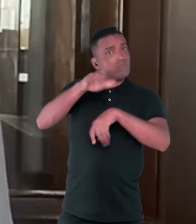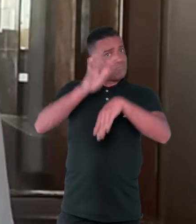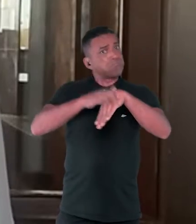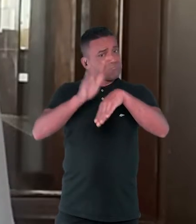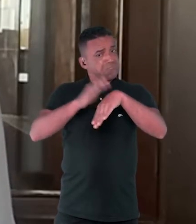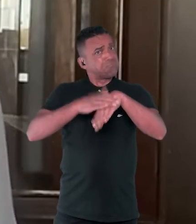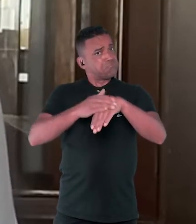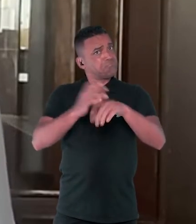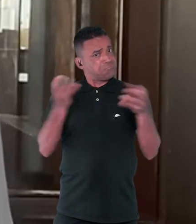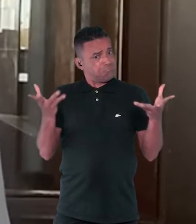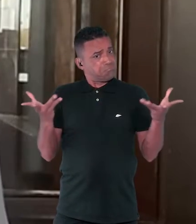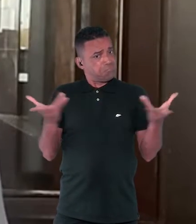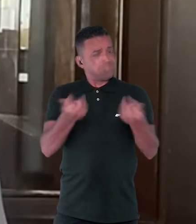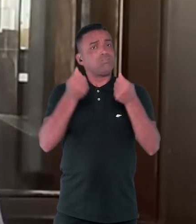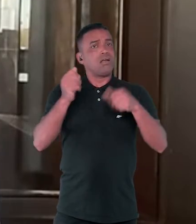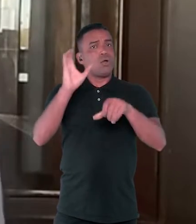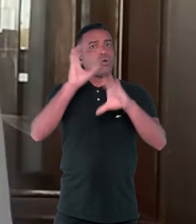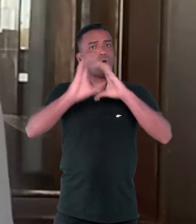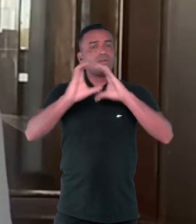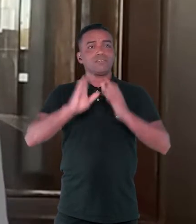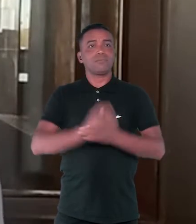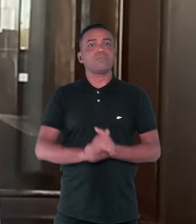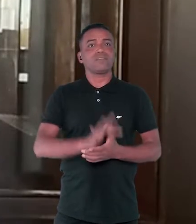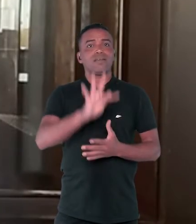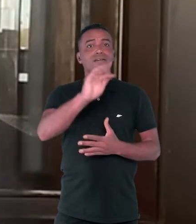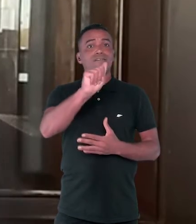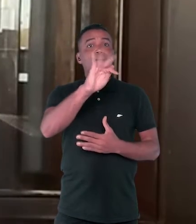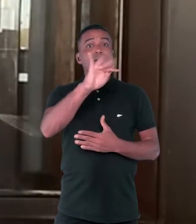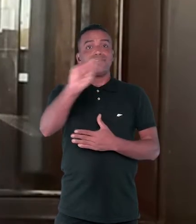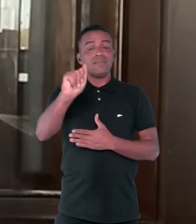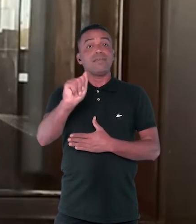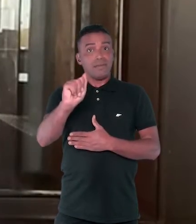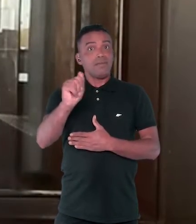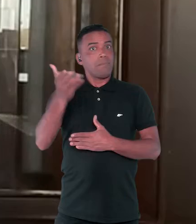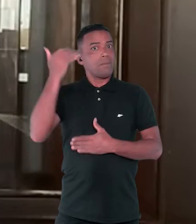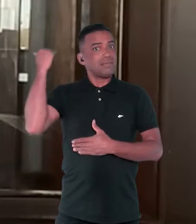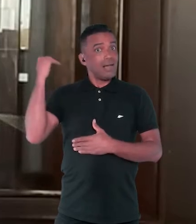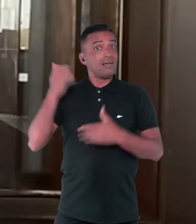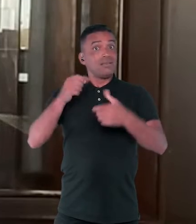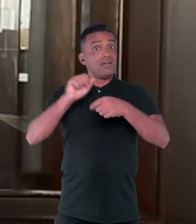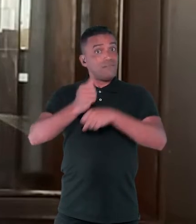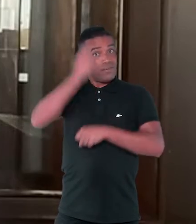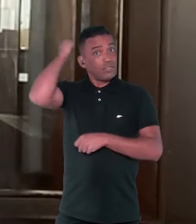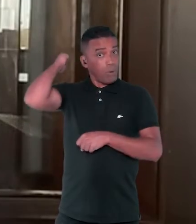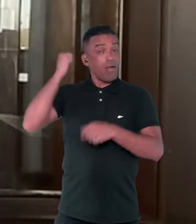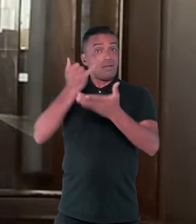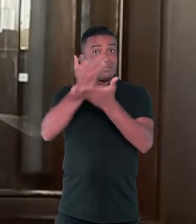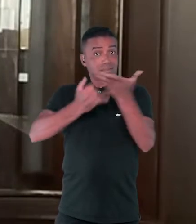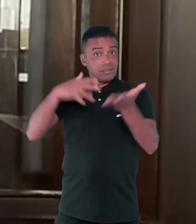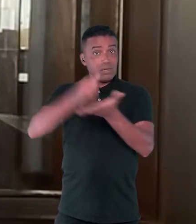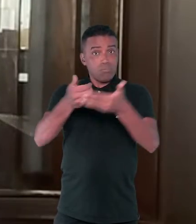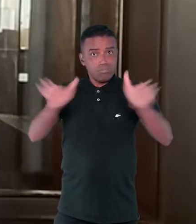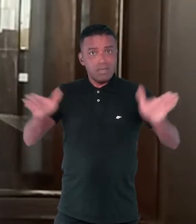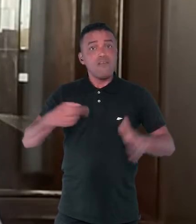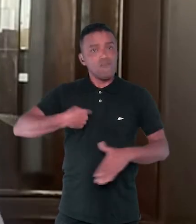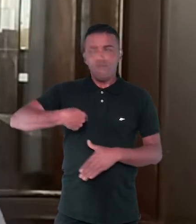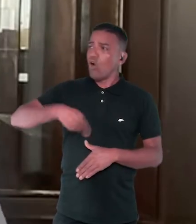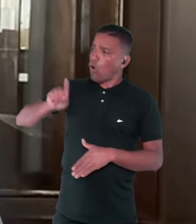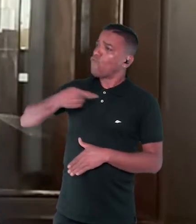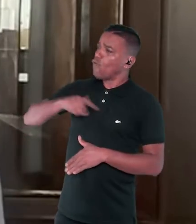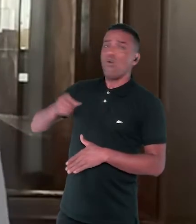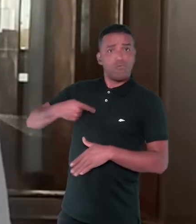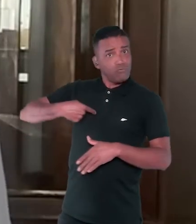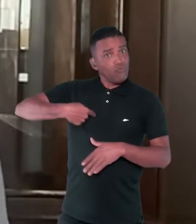comunicação. Eu estudo lá na FAF-BH, que hoje é UniBH. Vai lá, que o vestibular tem inscrição aberta. Falei: eu vou.